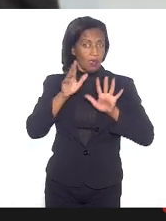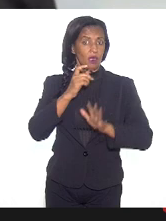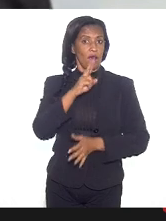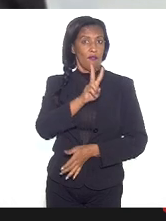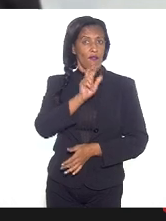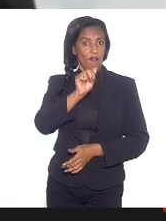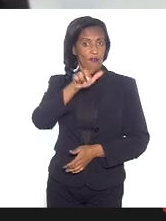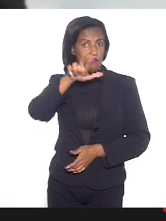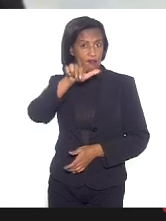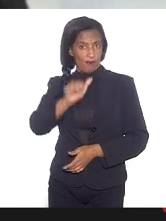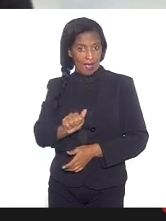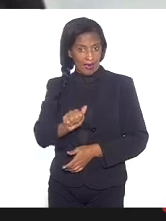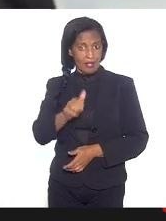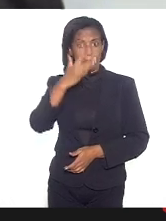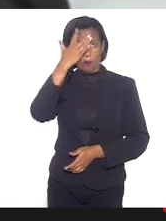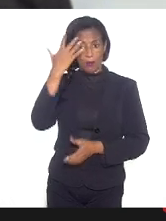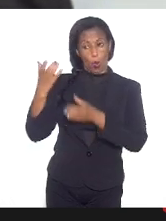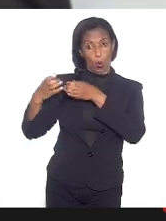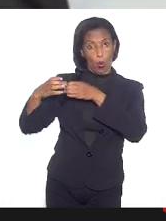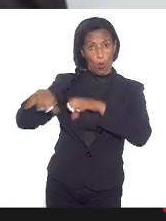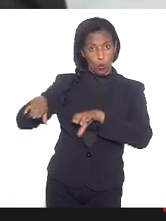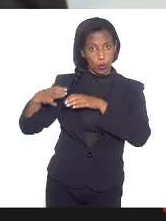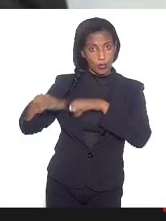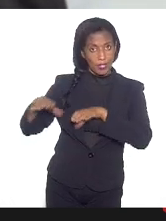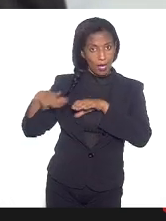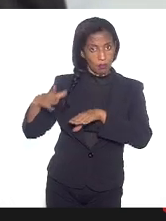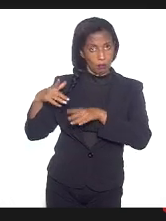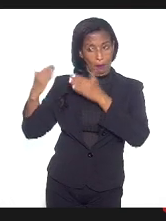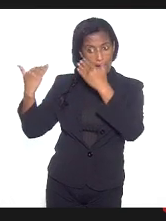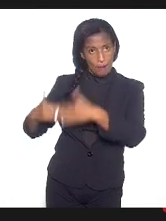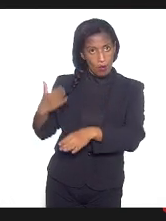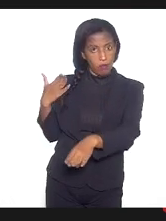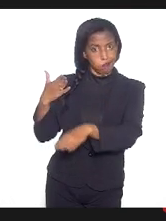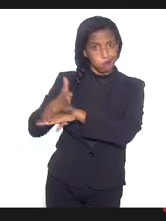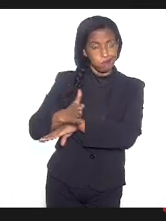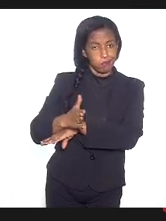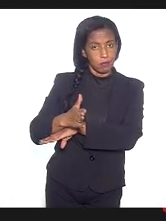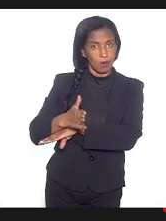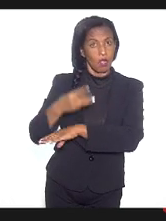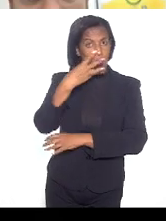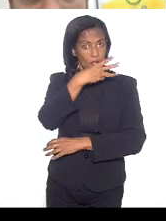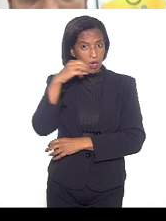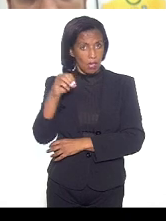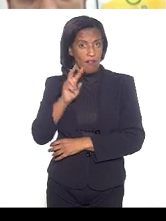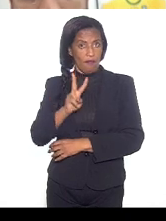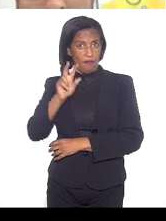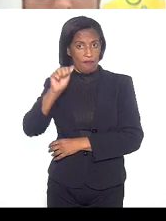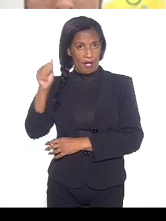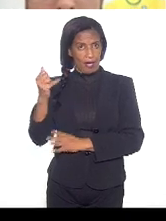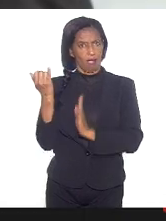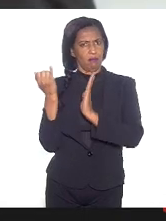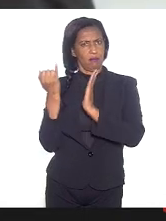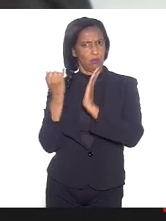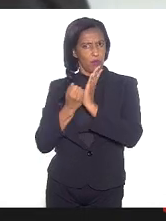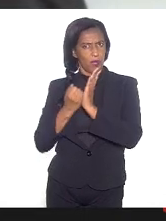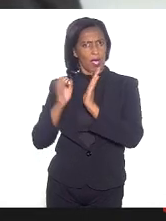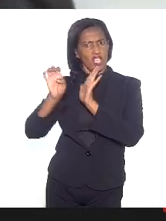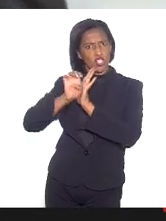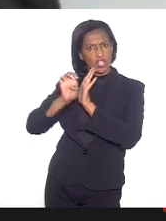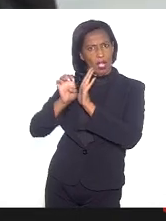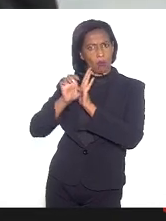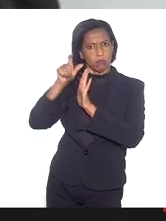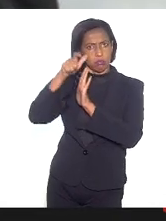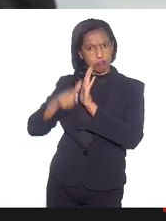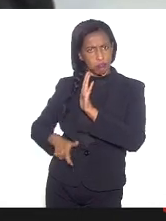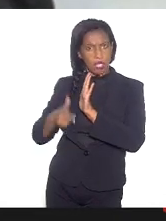vagas ocupadas por concursados, né? Então, a gente, nessas 300 vagas que foi publicada, a gente não está